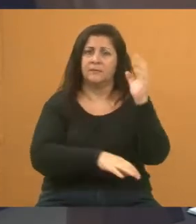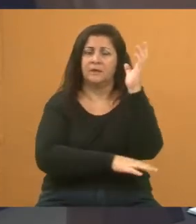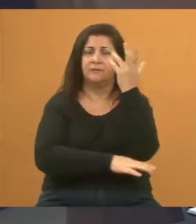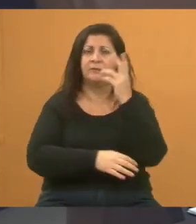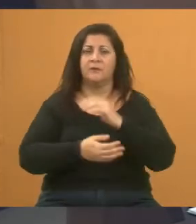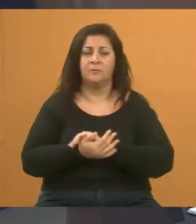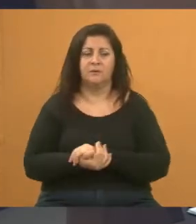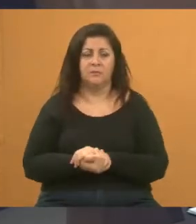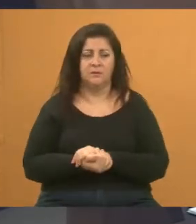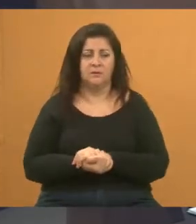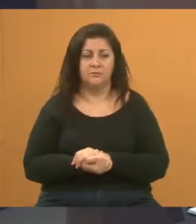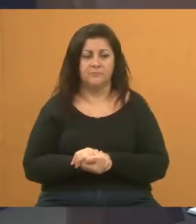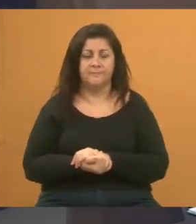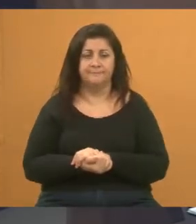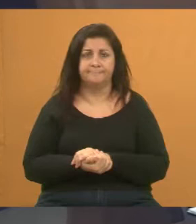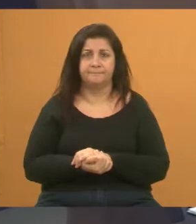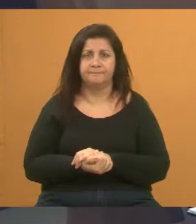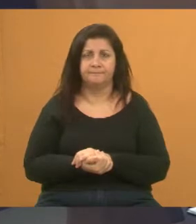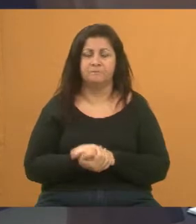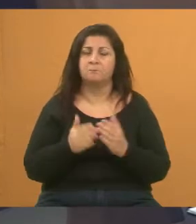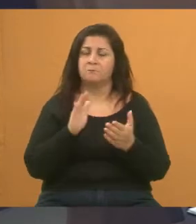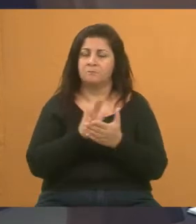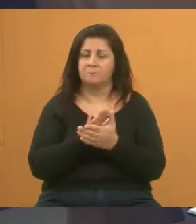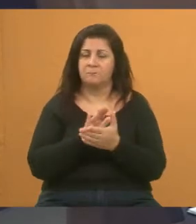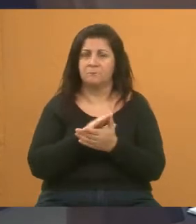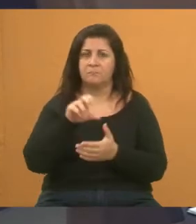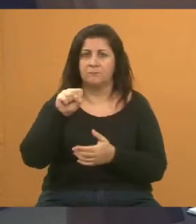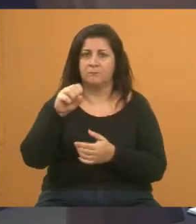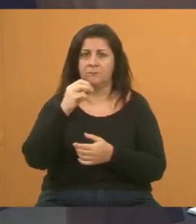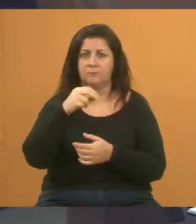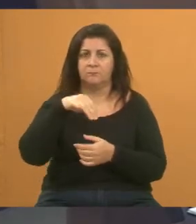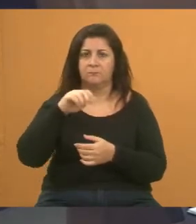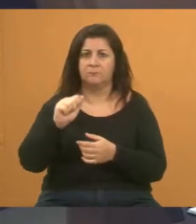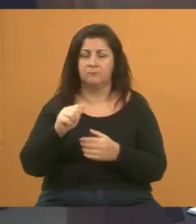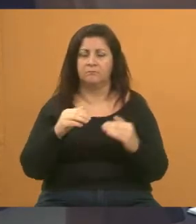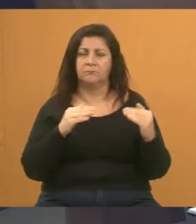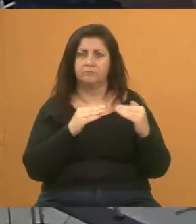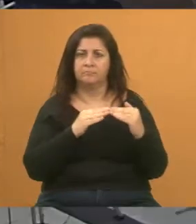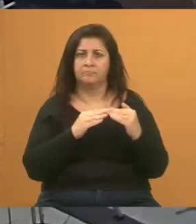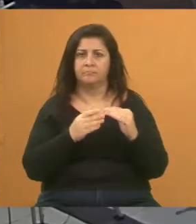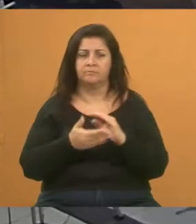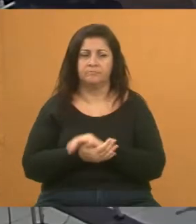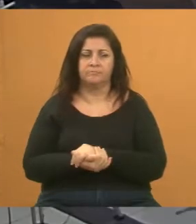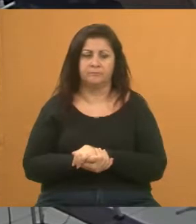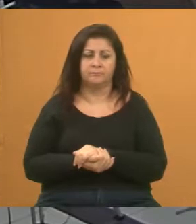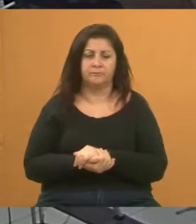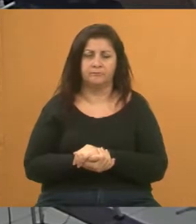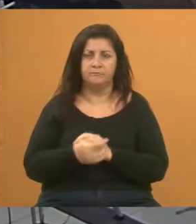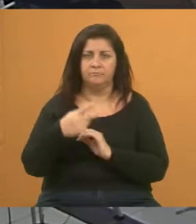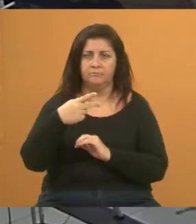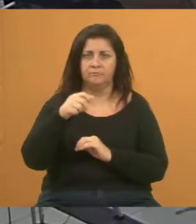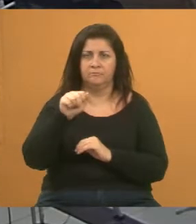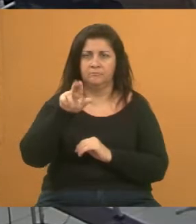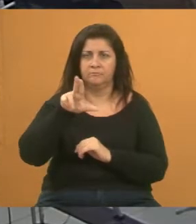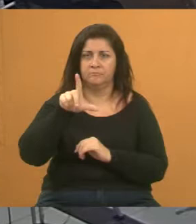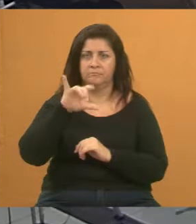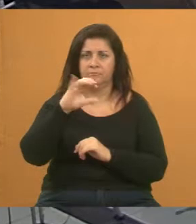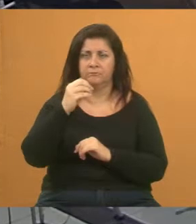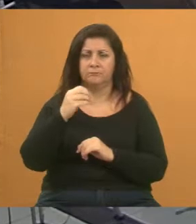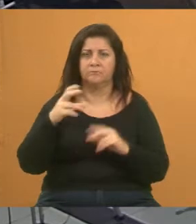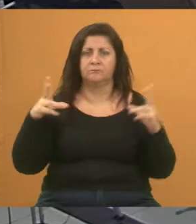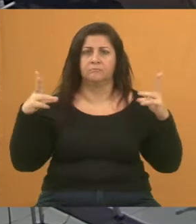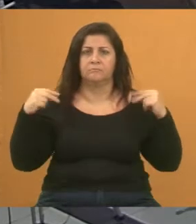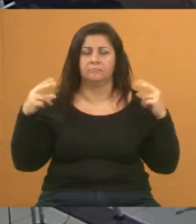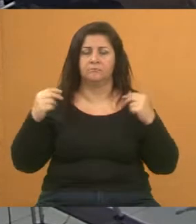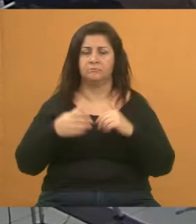Tá certo? Então, parabéns, Sônia, sou favorável. Como vota vereador Paulinho dos Condutores?